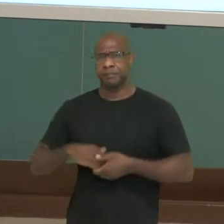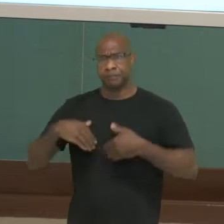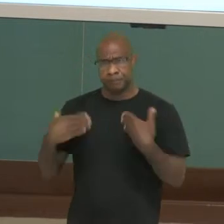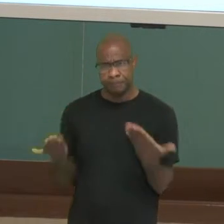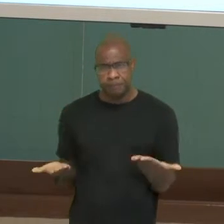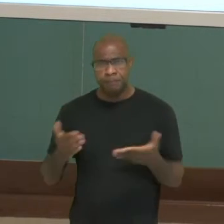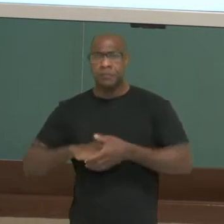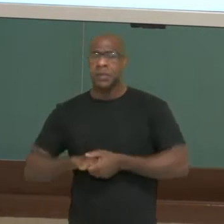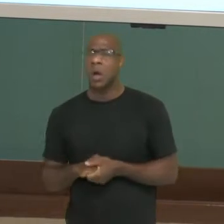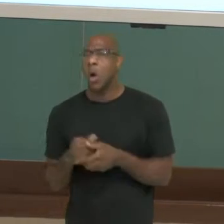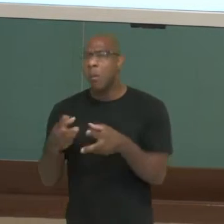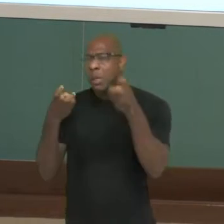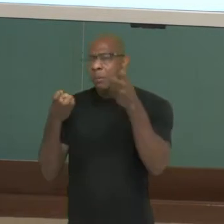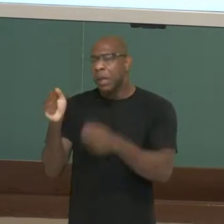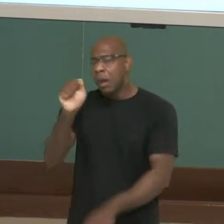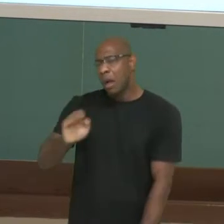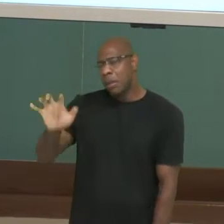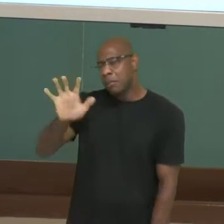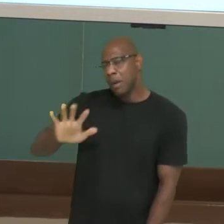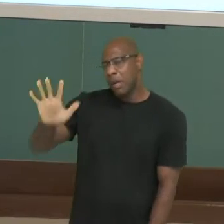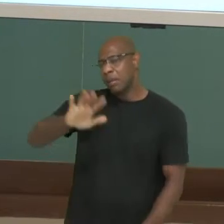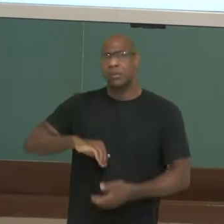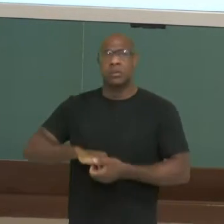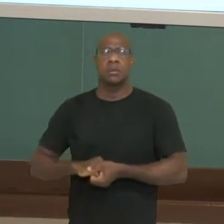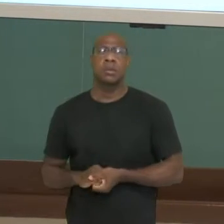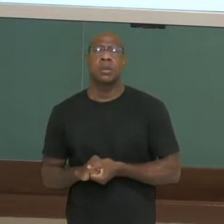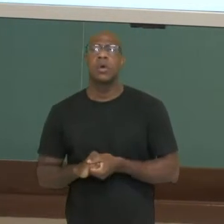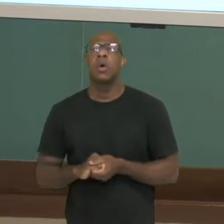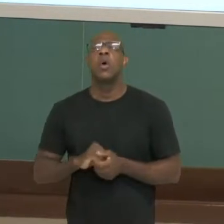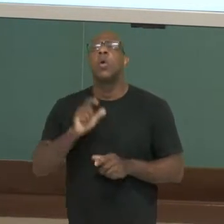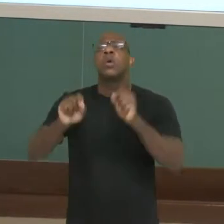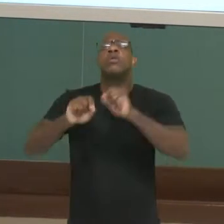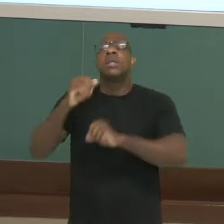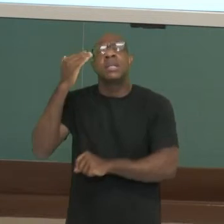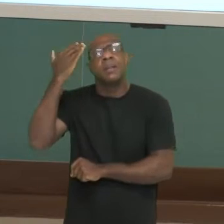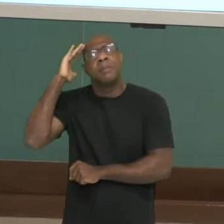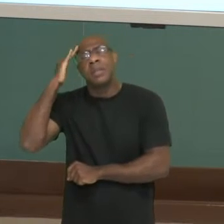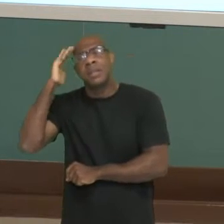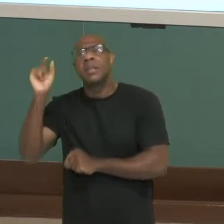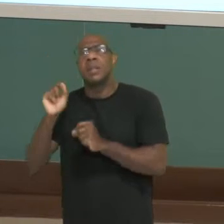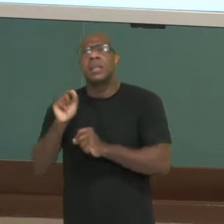Vamos observar essa imagem. O que você entende por